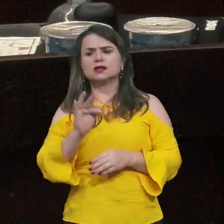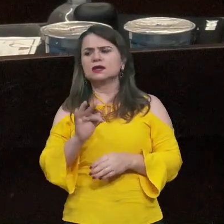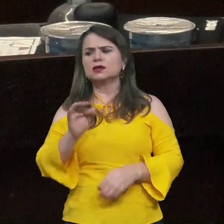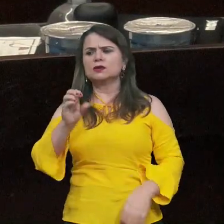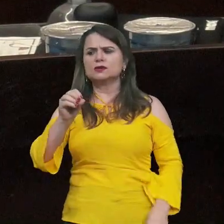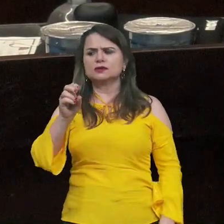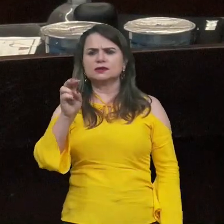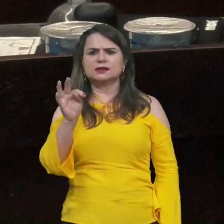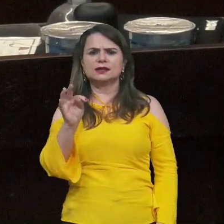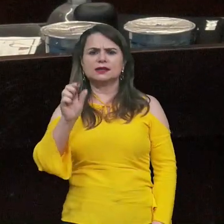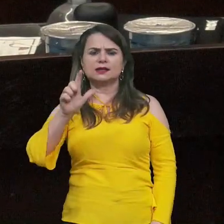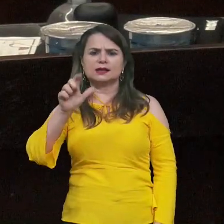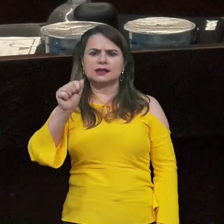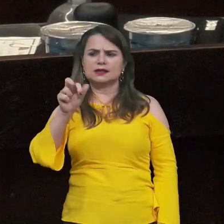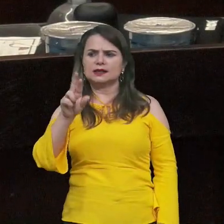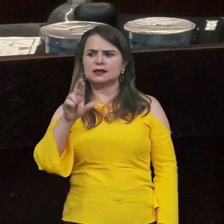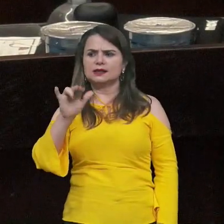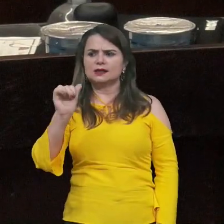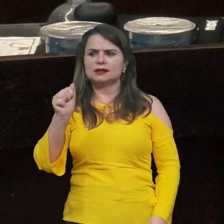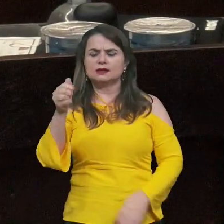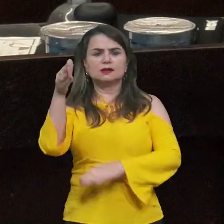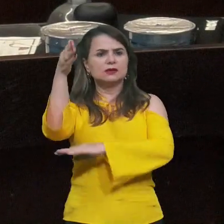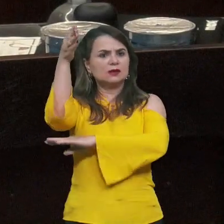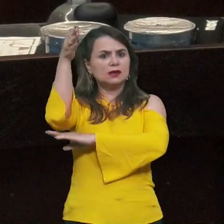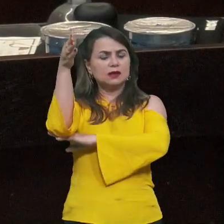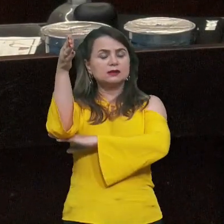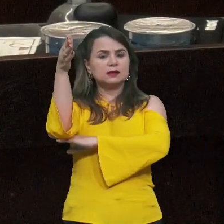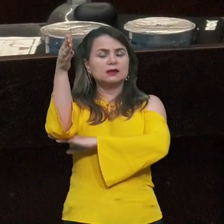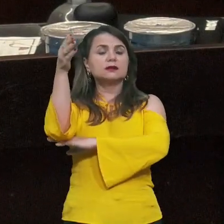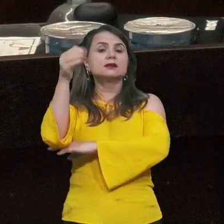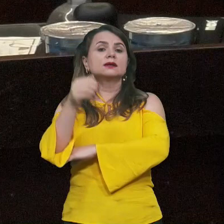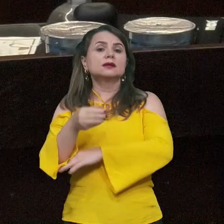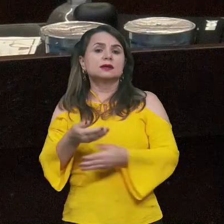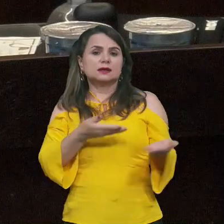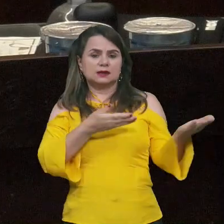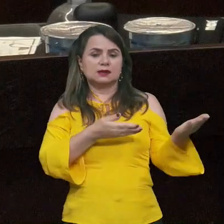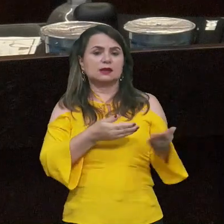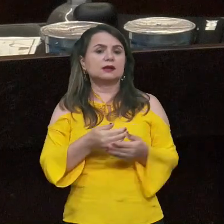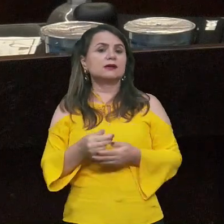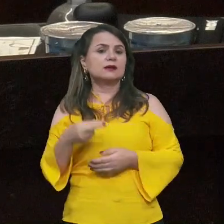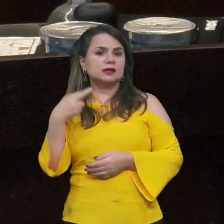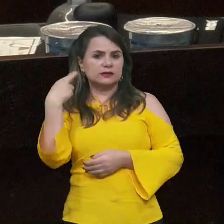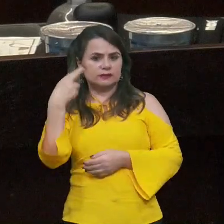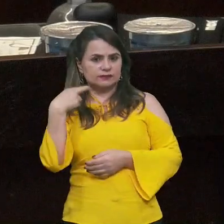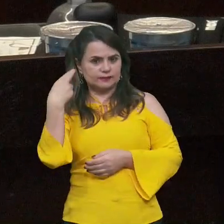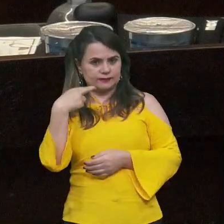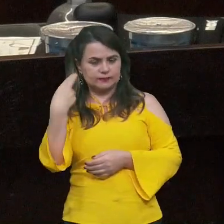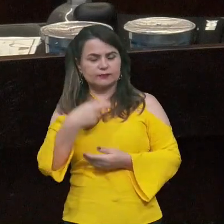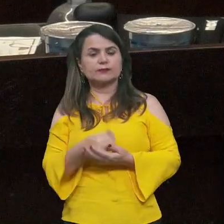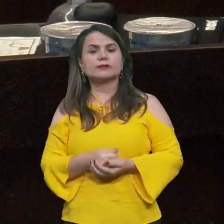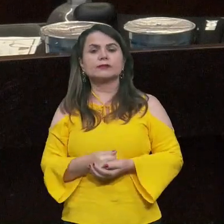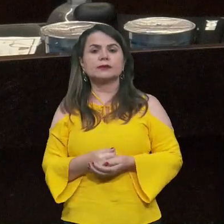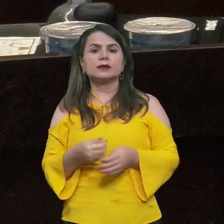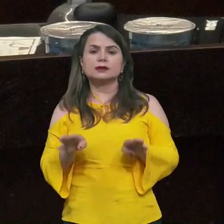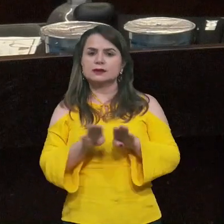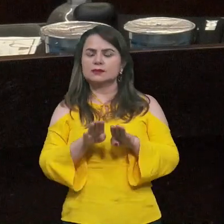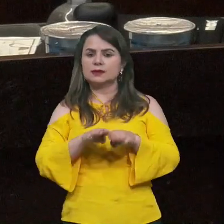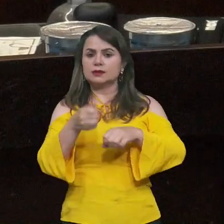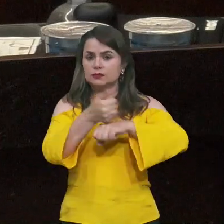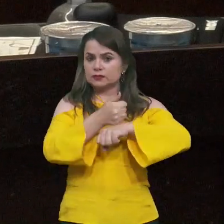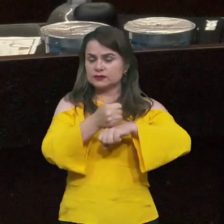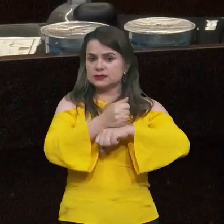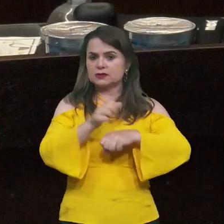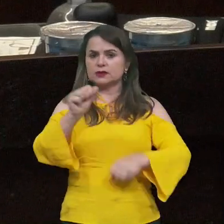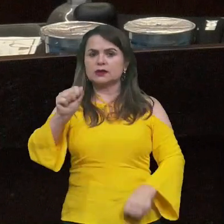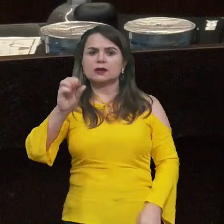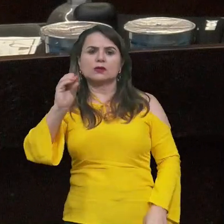de 2002 a 2015. Recentemente se formou em Direito e irá pleitear a carteira da OAB no próximo